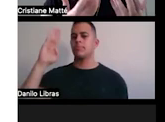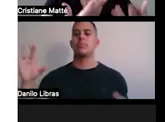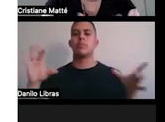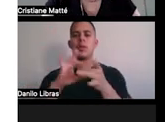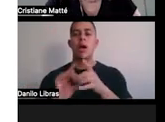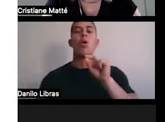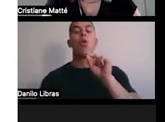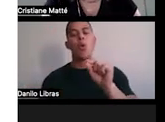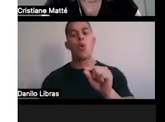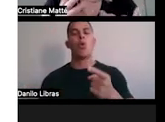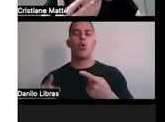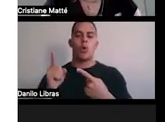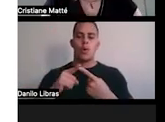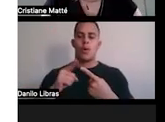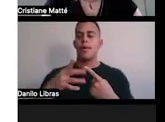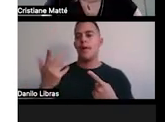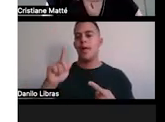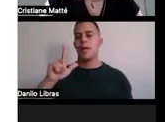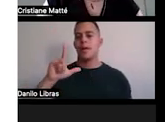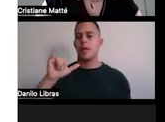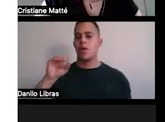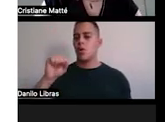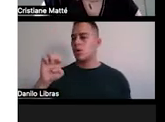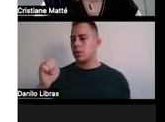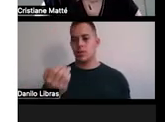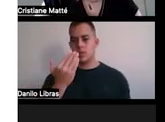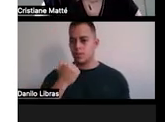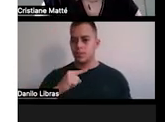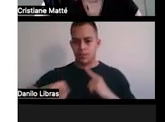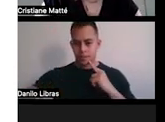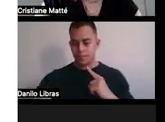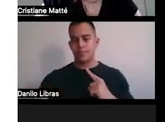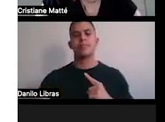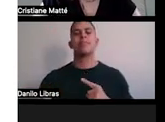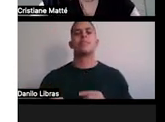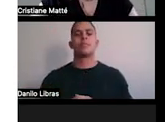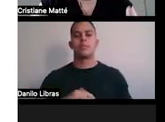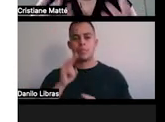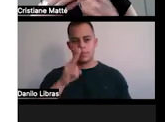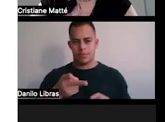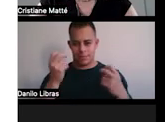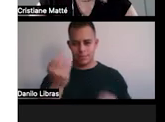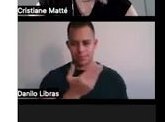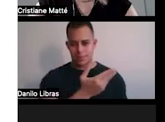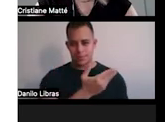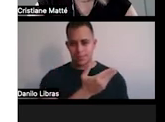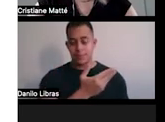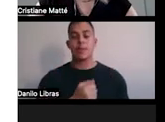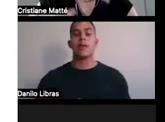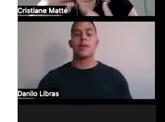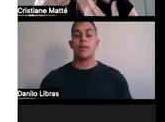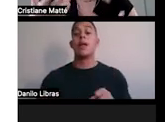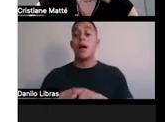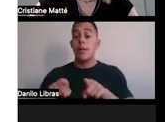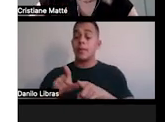à intolerância à glicose, como vocês podem ver aqui, né? Tem uma baixa tolerância à glicose. Também tem uma